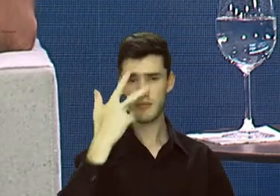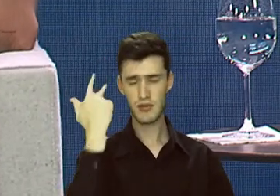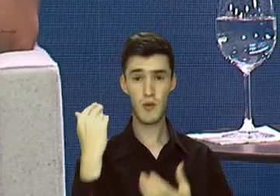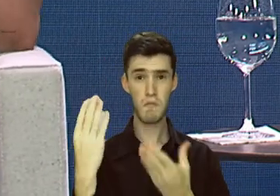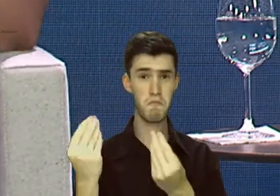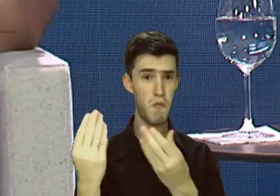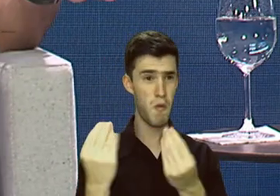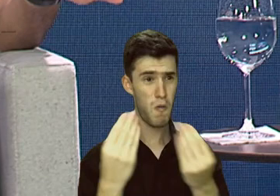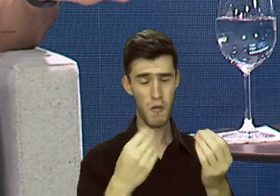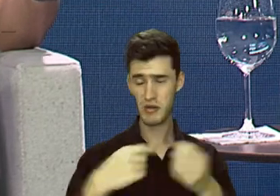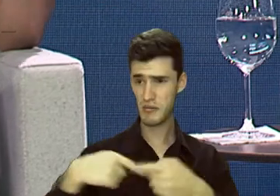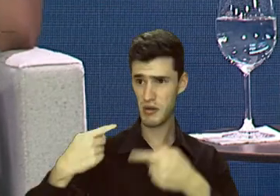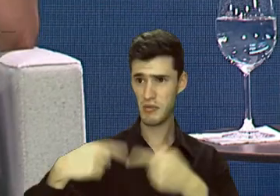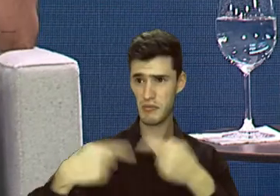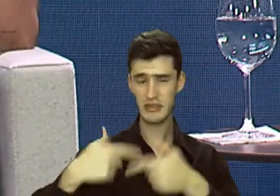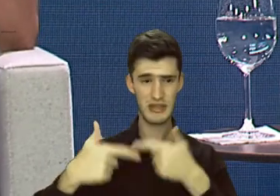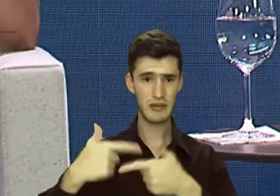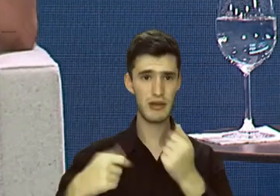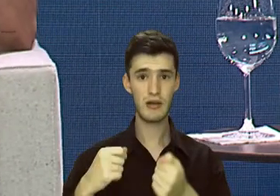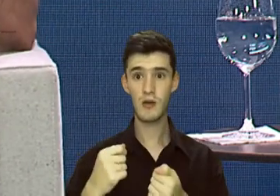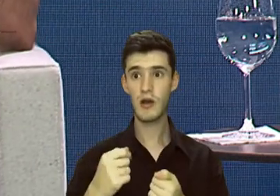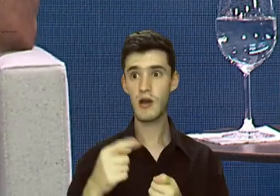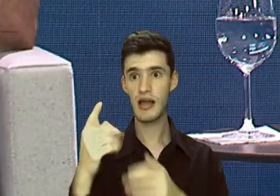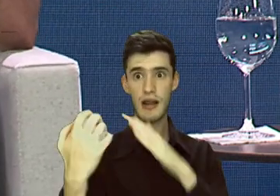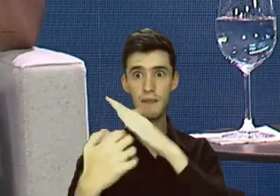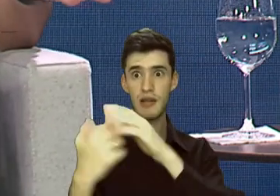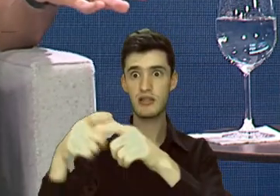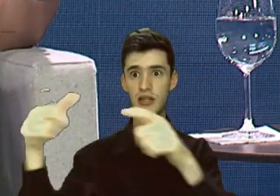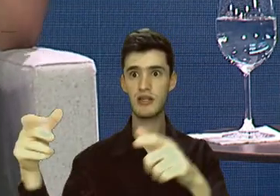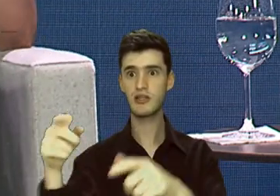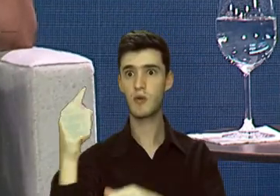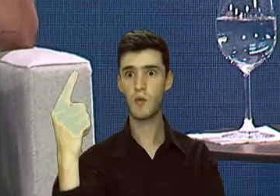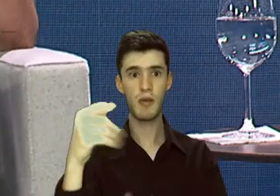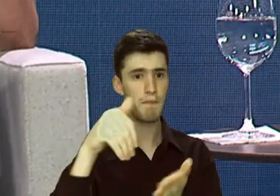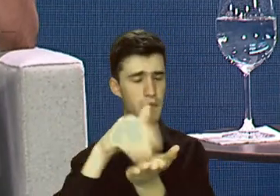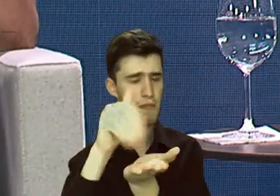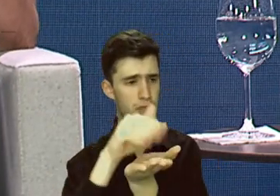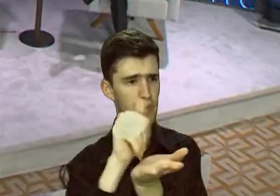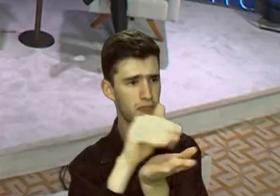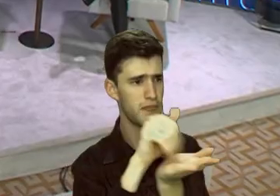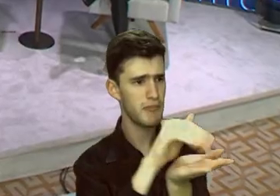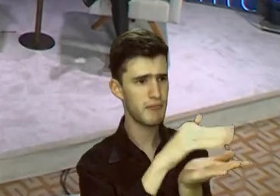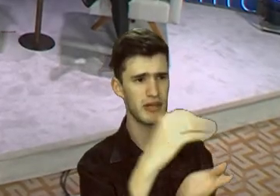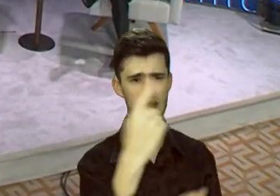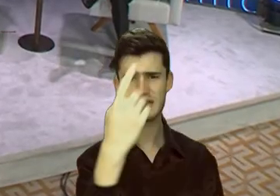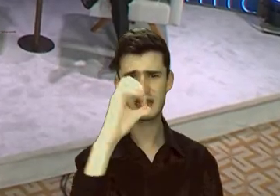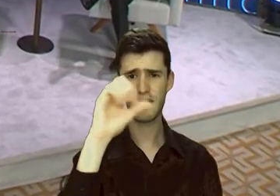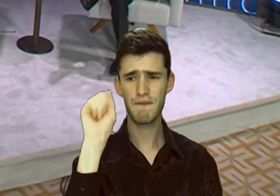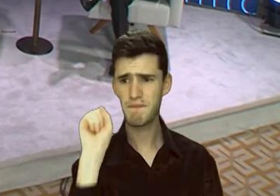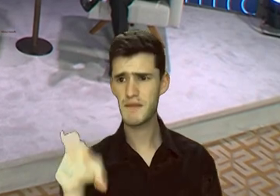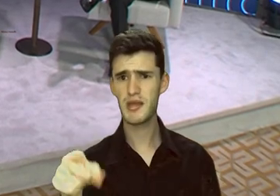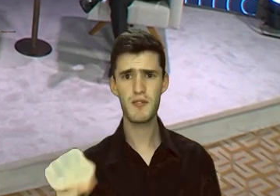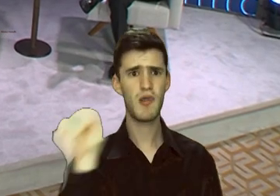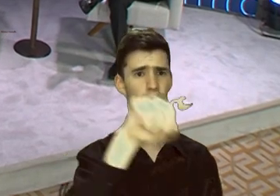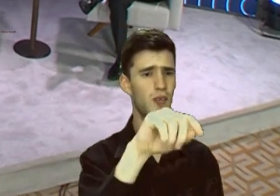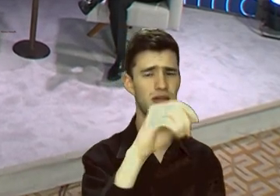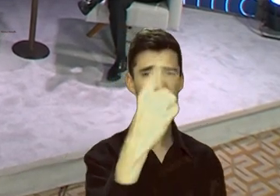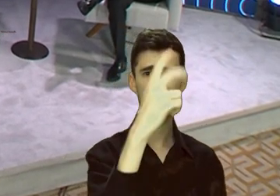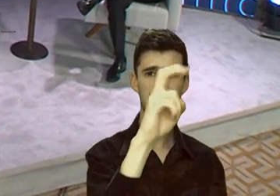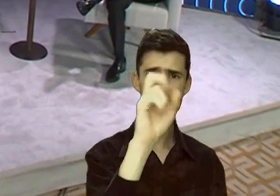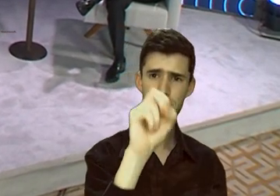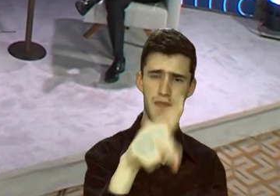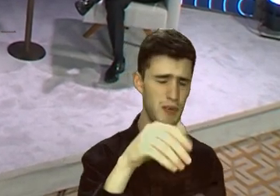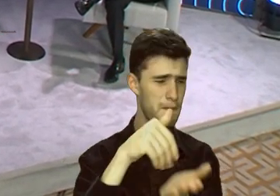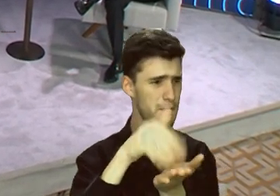demitiram uma demitiu 19.000 pessoas outra 10 mil 15 então eles tem que olhar para dentro de casa agora né mas eu acho que para as pessoas que eram